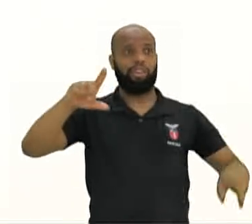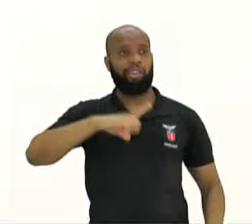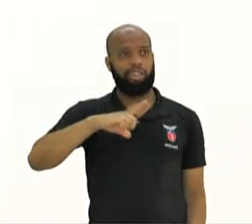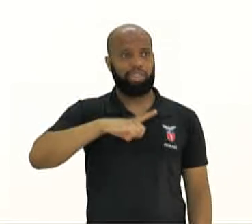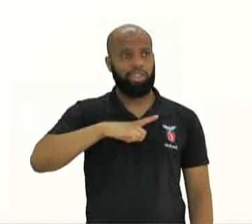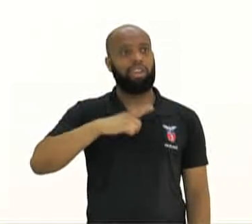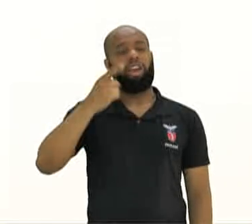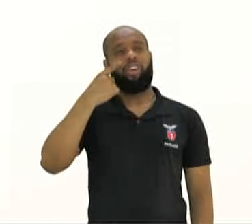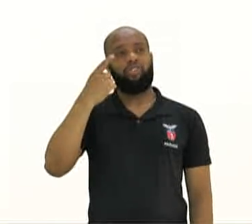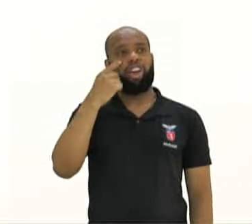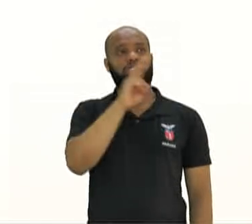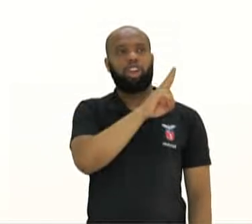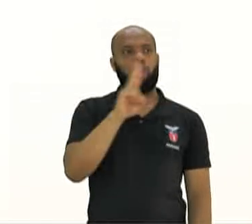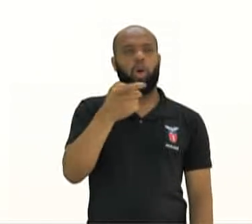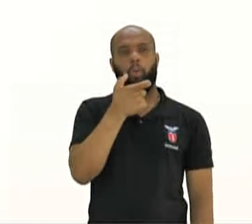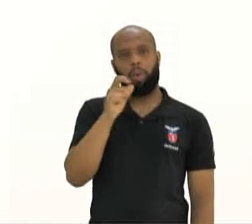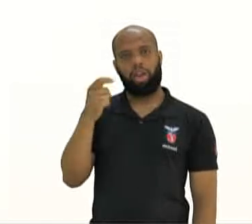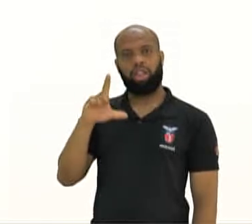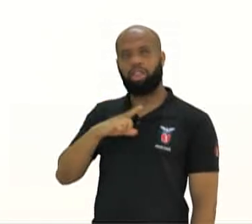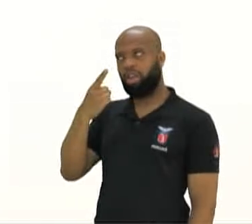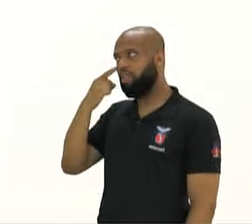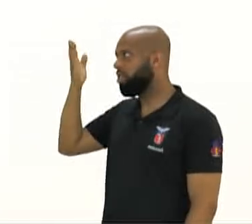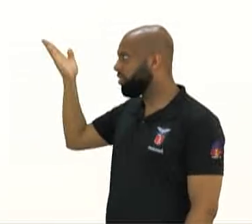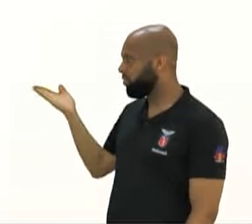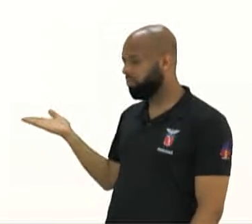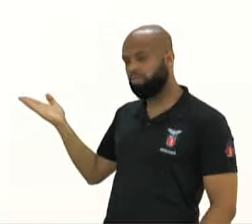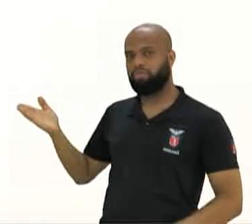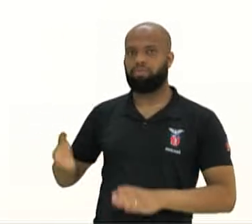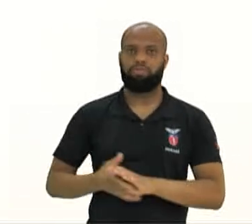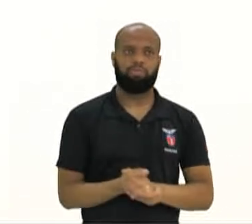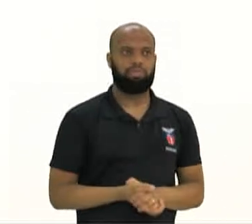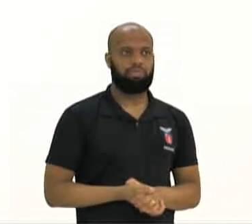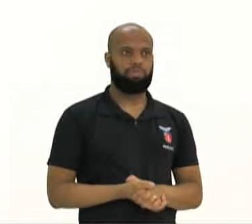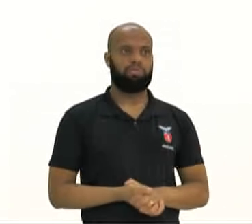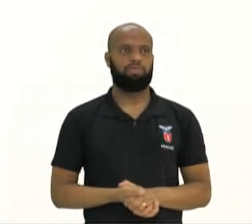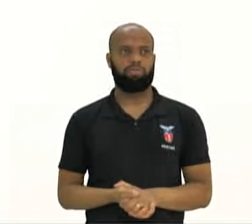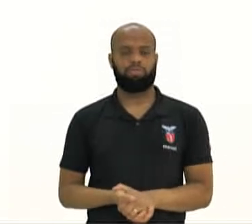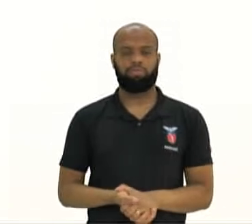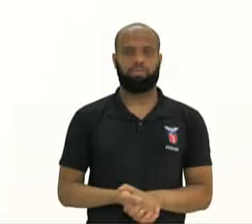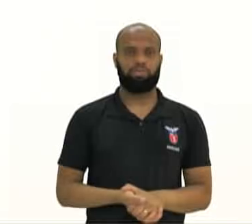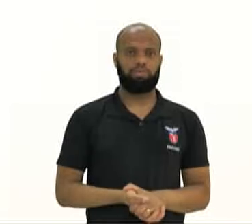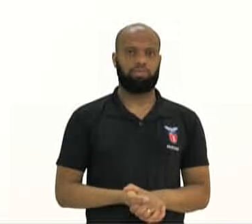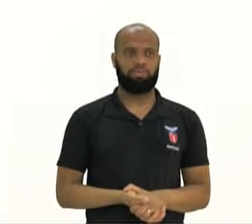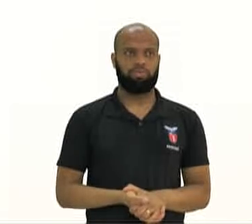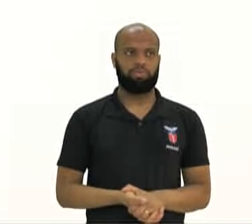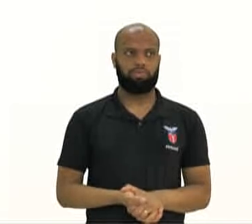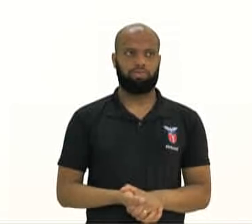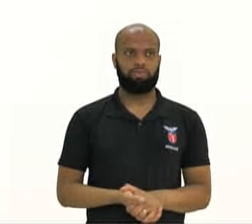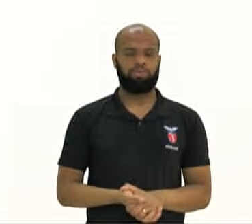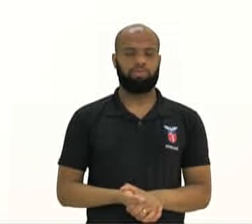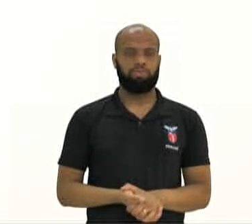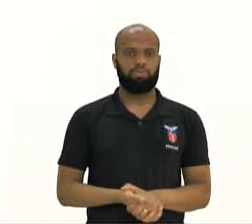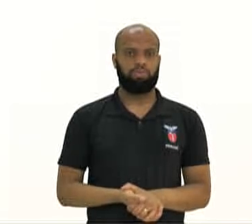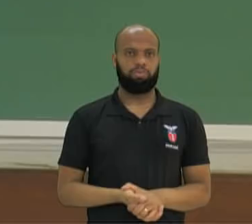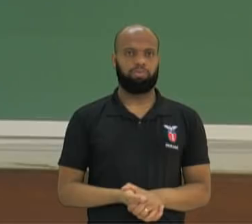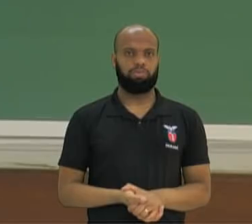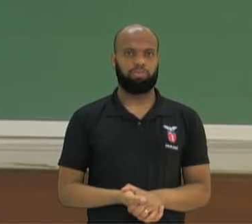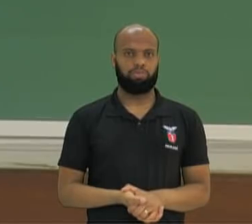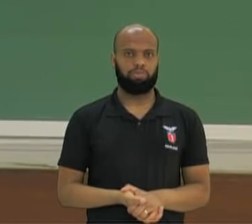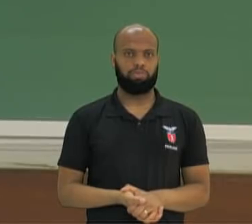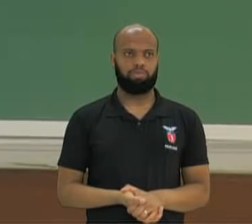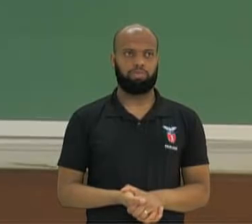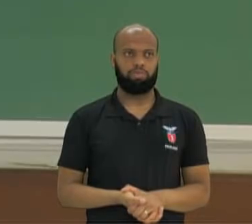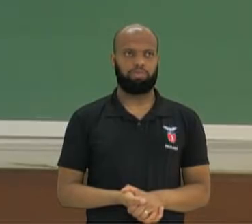diferentes, sistemas de mecanização e outras tecnologias utilizadas nas produções